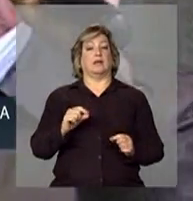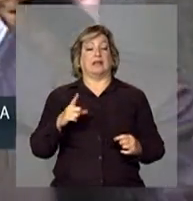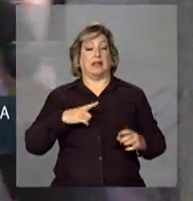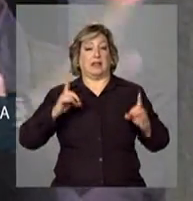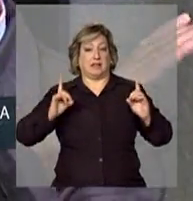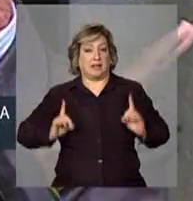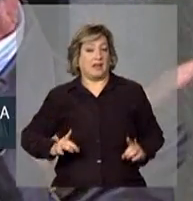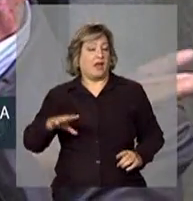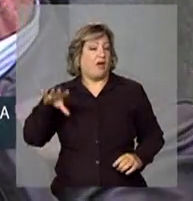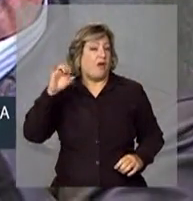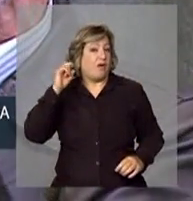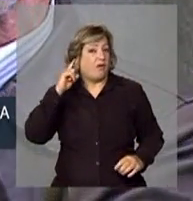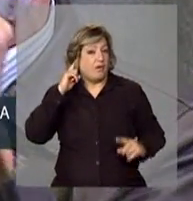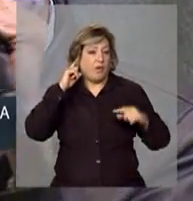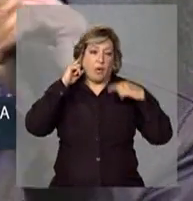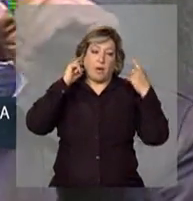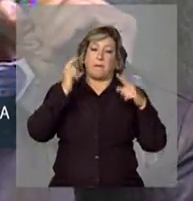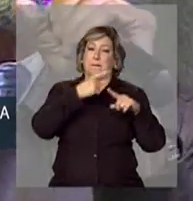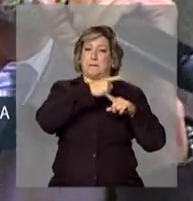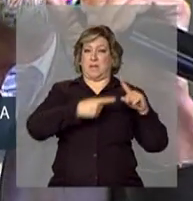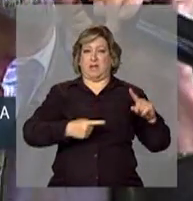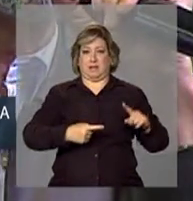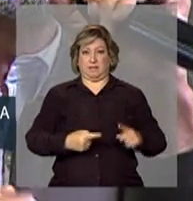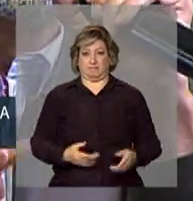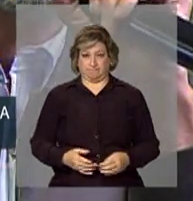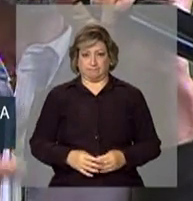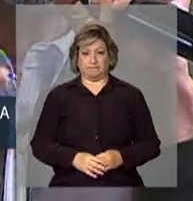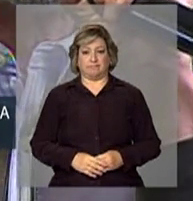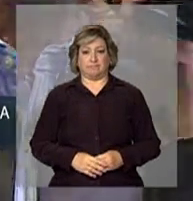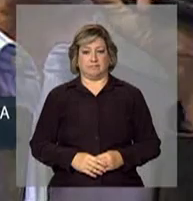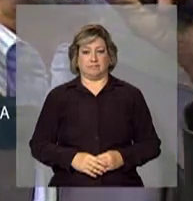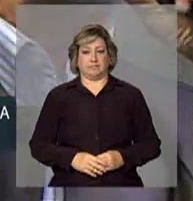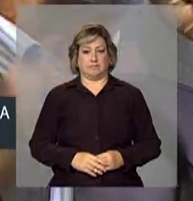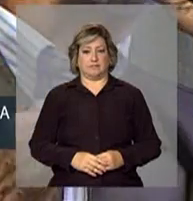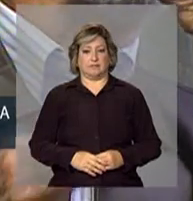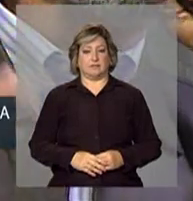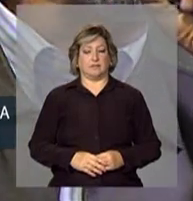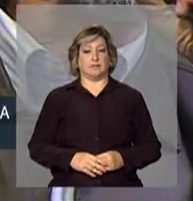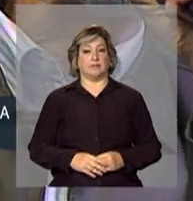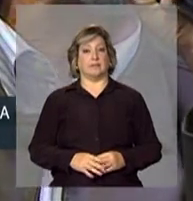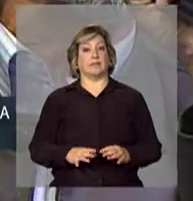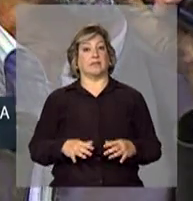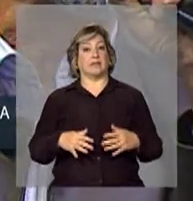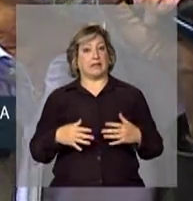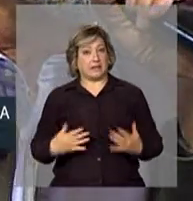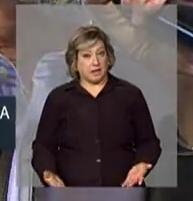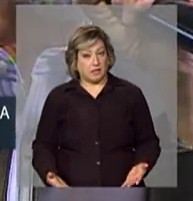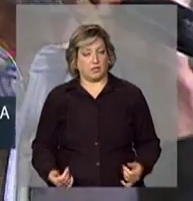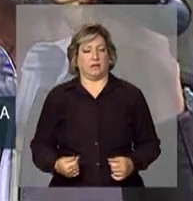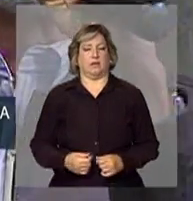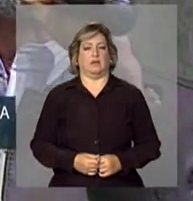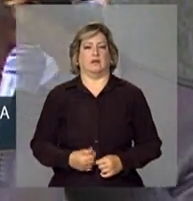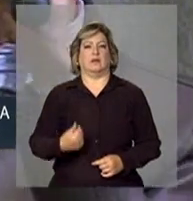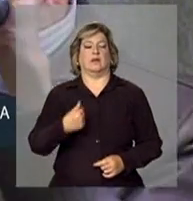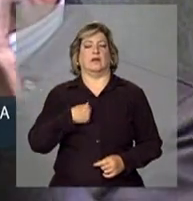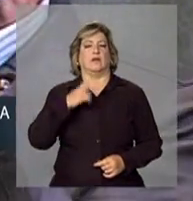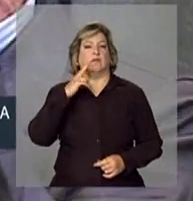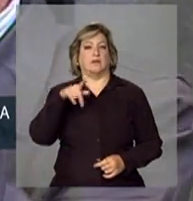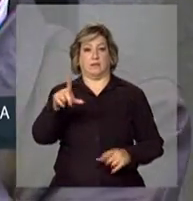de audição no outro. Bem, tomei conhecimento